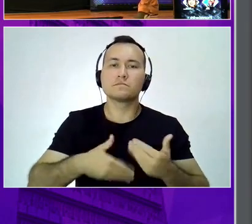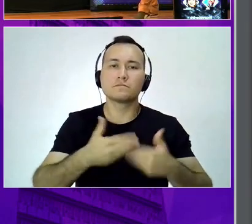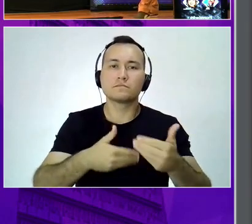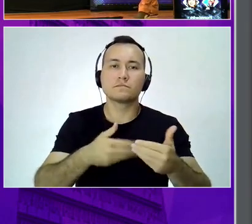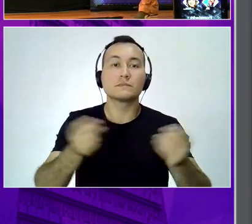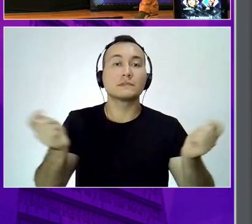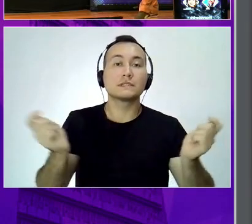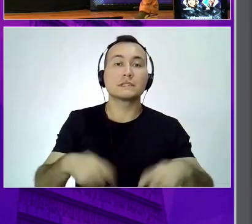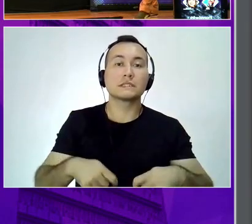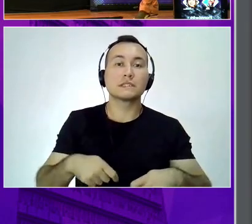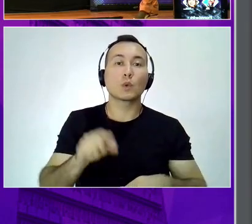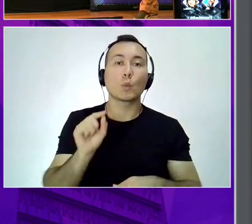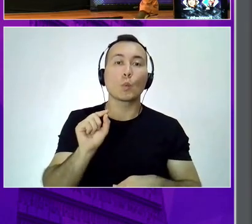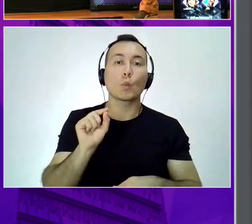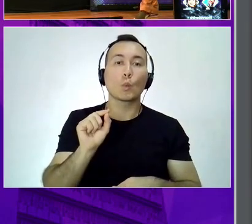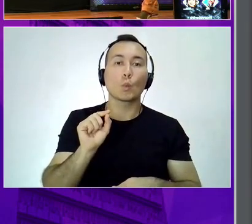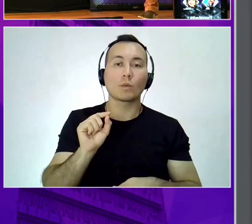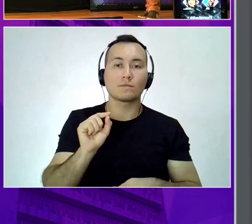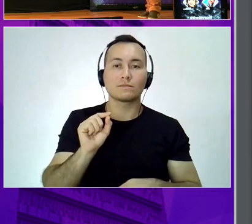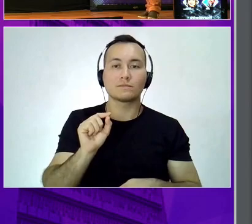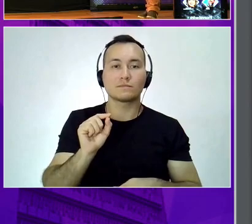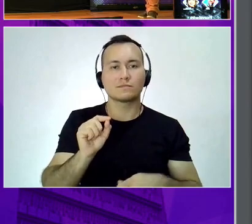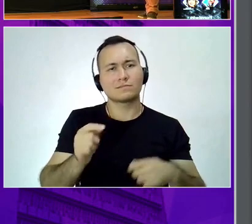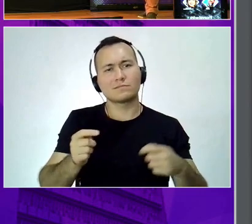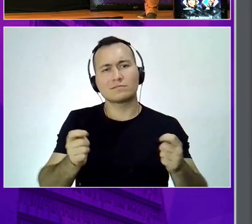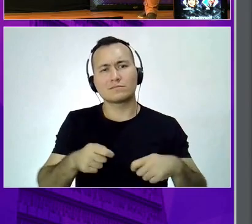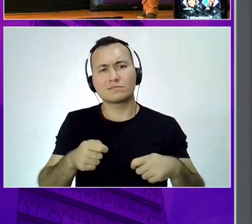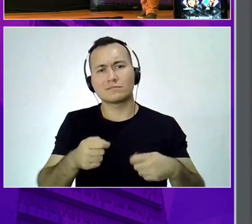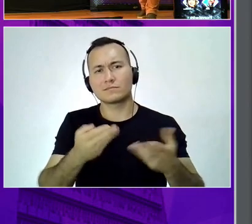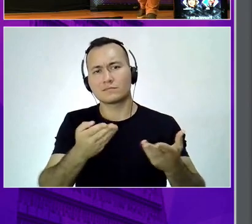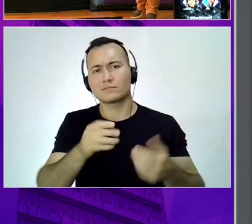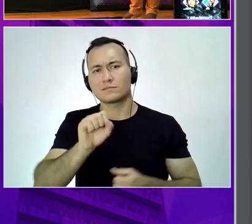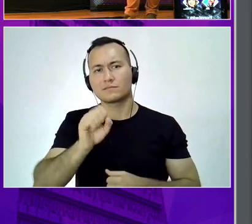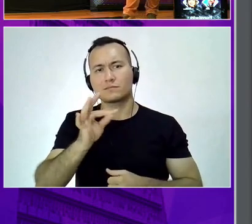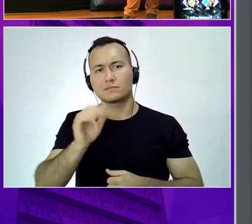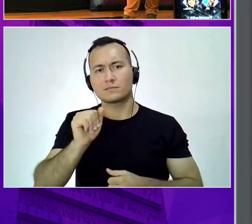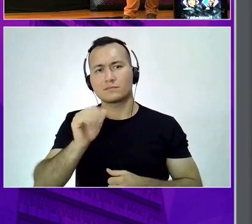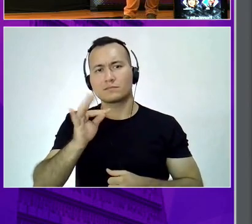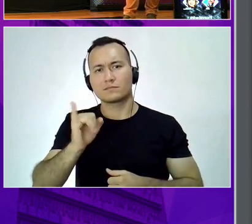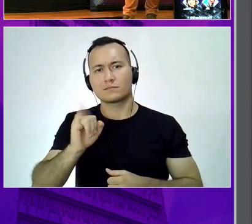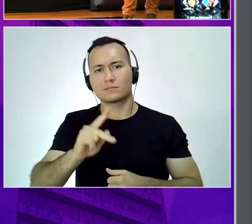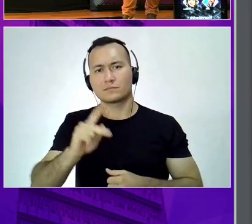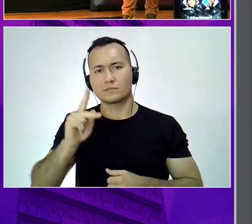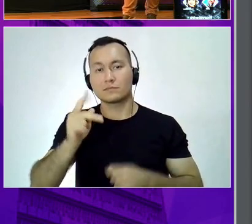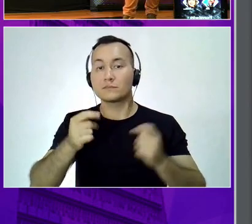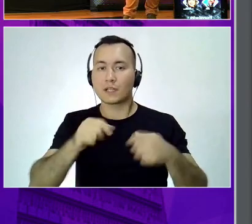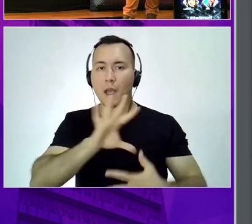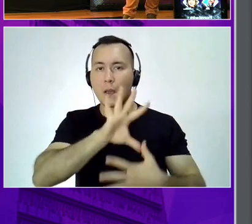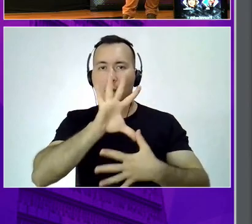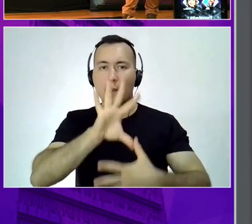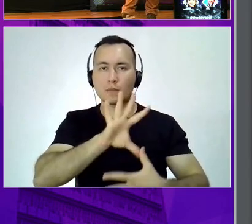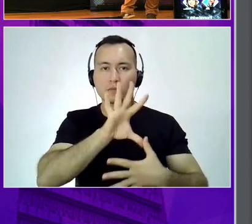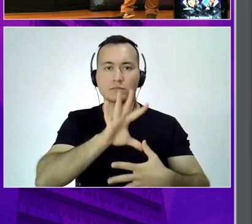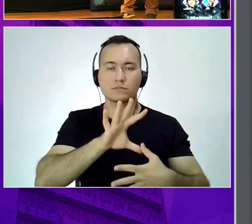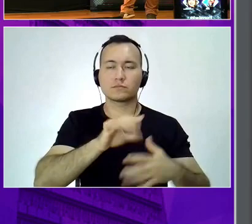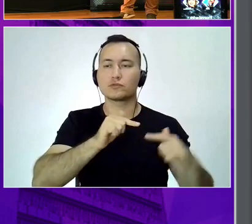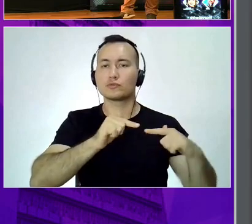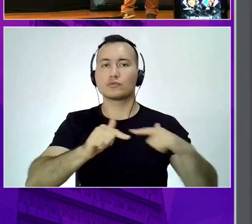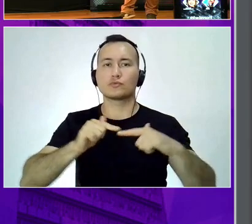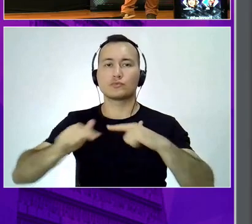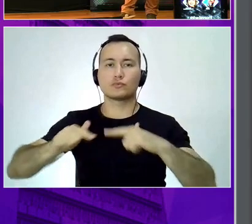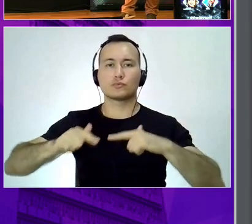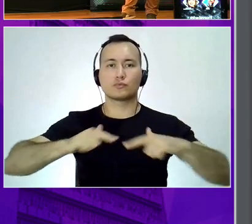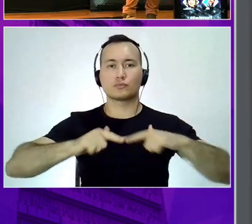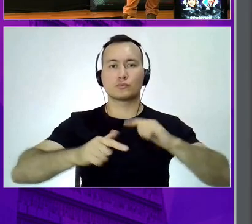vai entrar mais profundamente no static, talvez vai mapear o serviço inteiro, vai entrar com mais potência, tá? Quem quiser depois conhecer mais